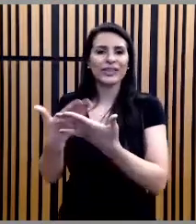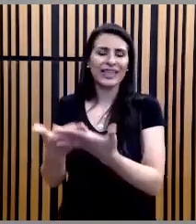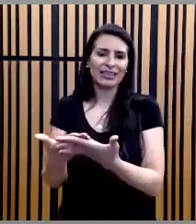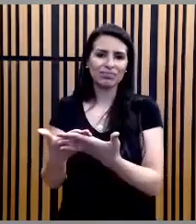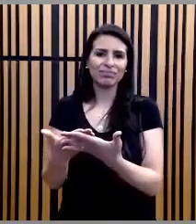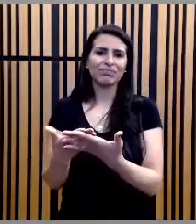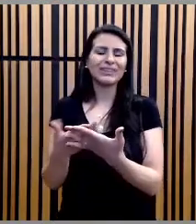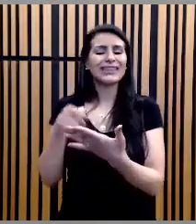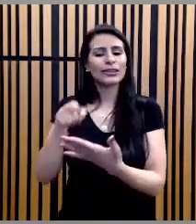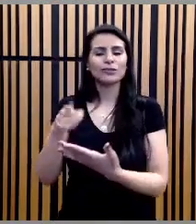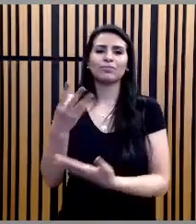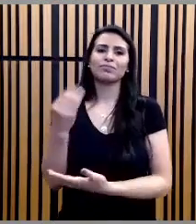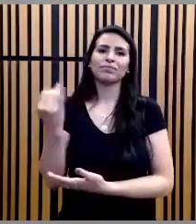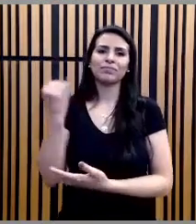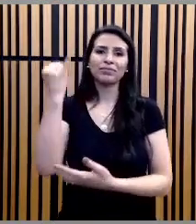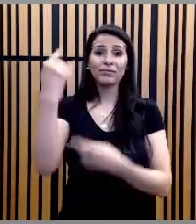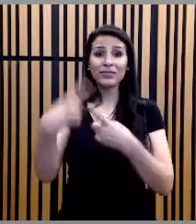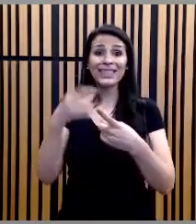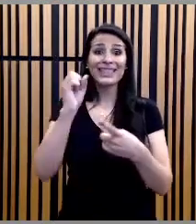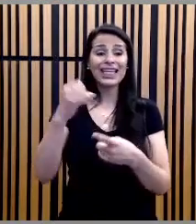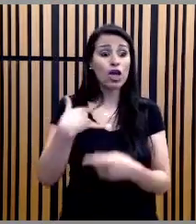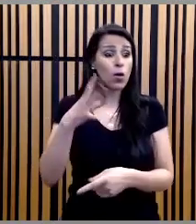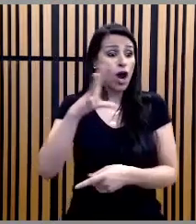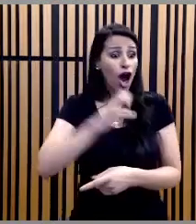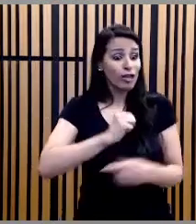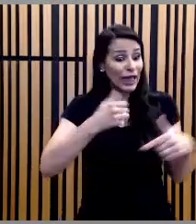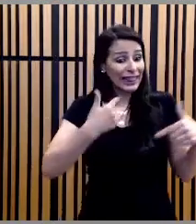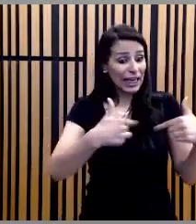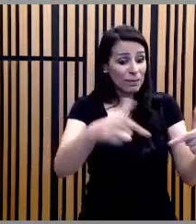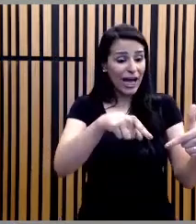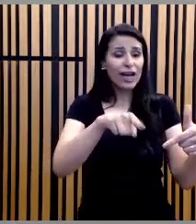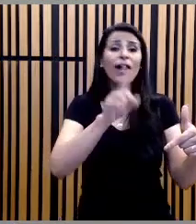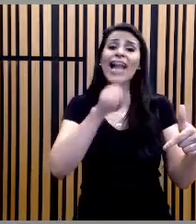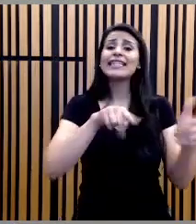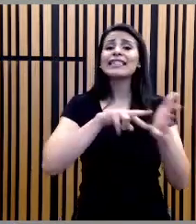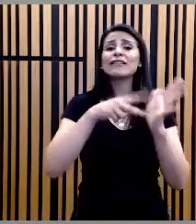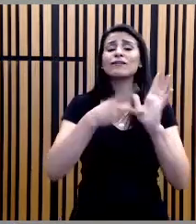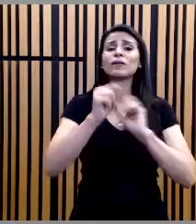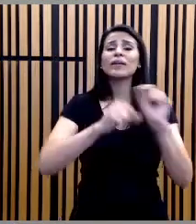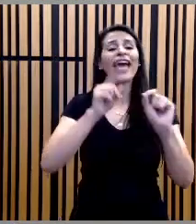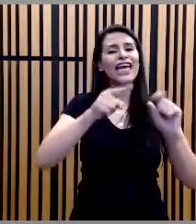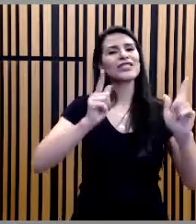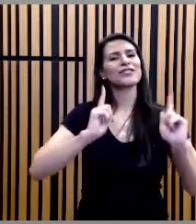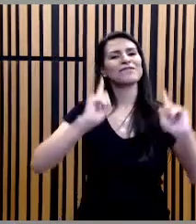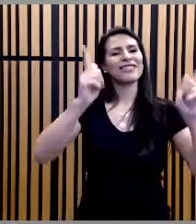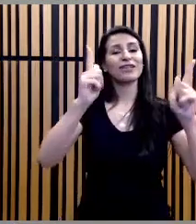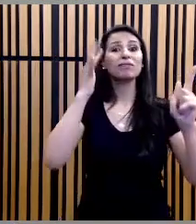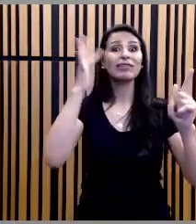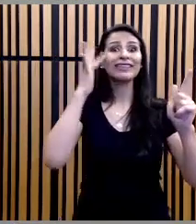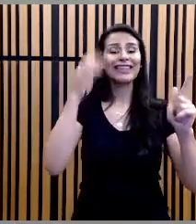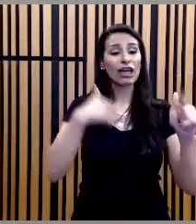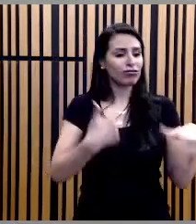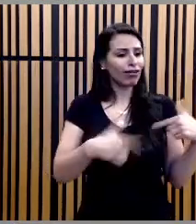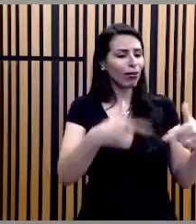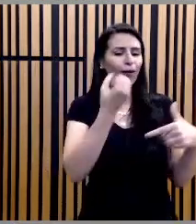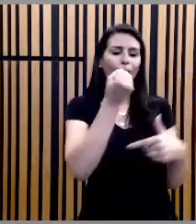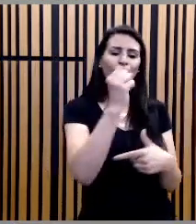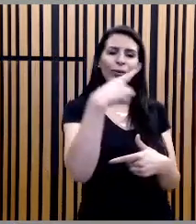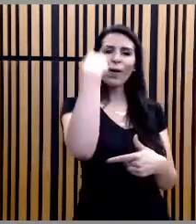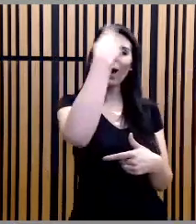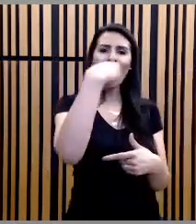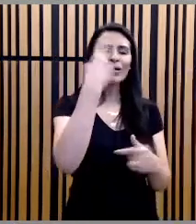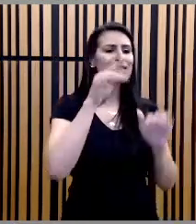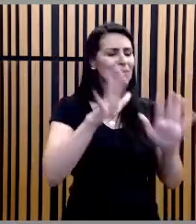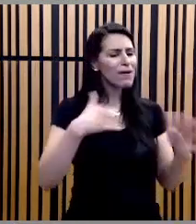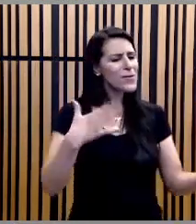com o que a gente gosta não é trabalho, é diversão. Então, trabalhar 8 horas com o que se gosta é muito leve. Se